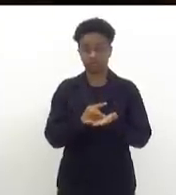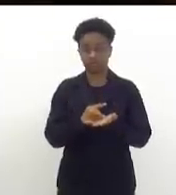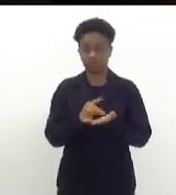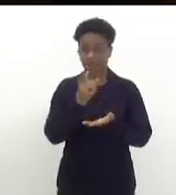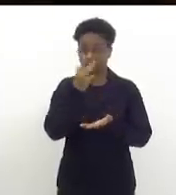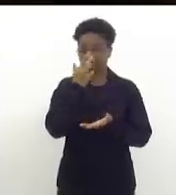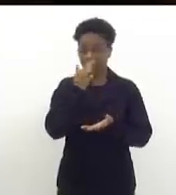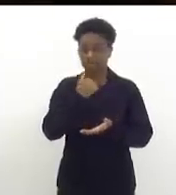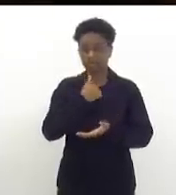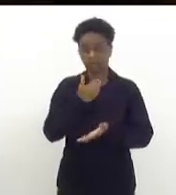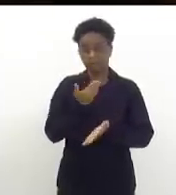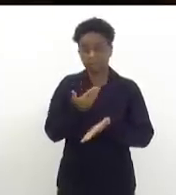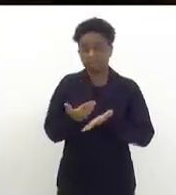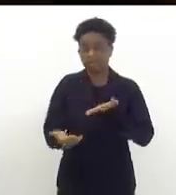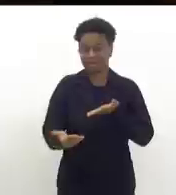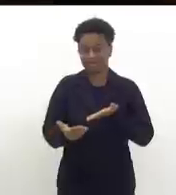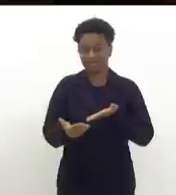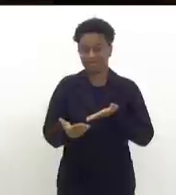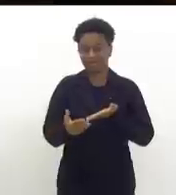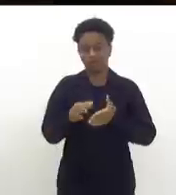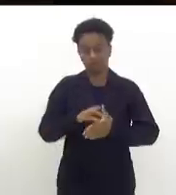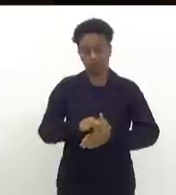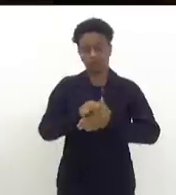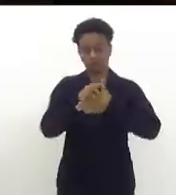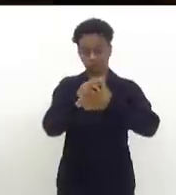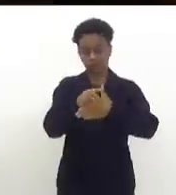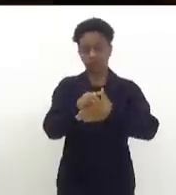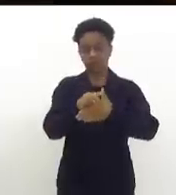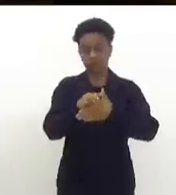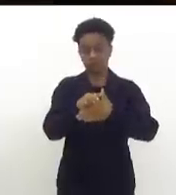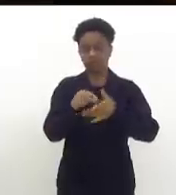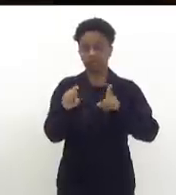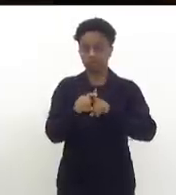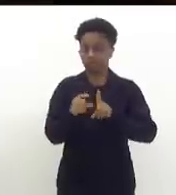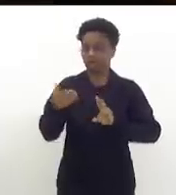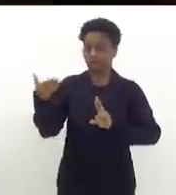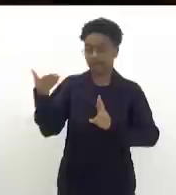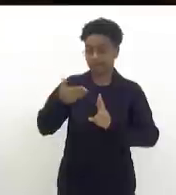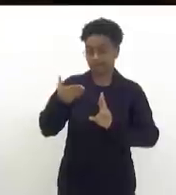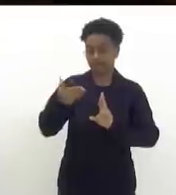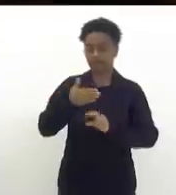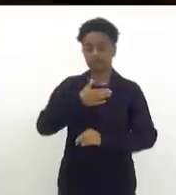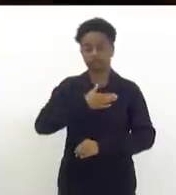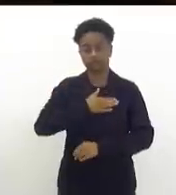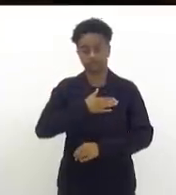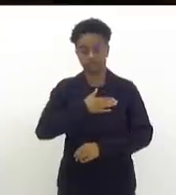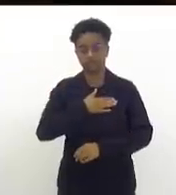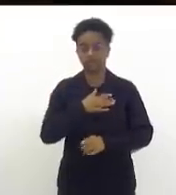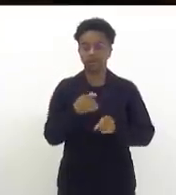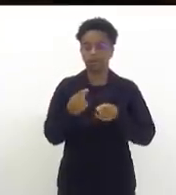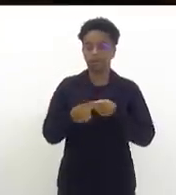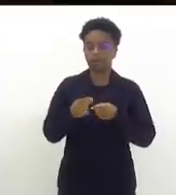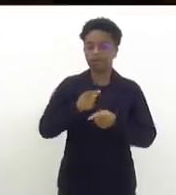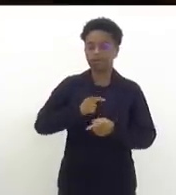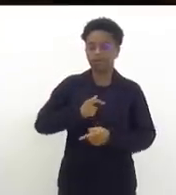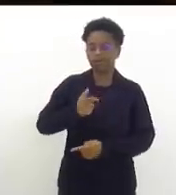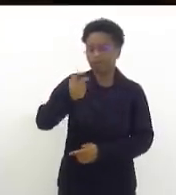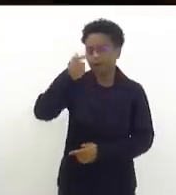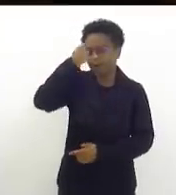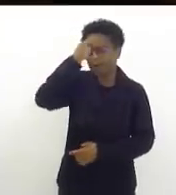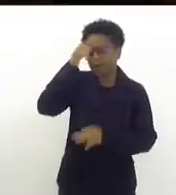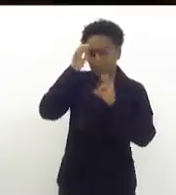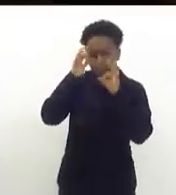aqui neste mundo um grande líder uma referência uma reserva moral que esse país